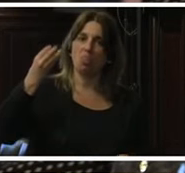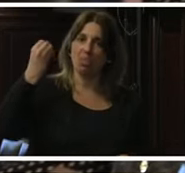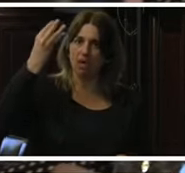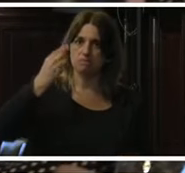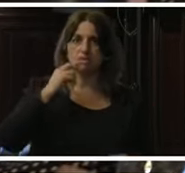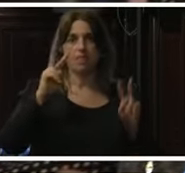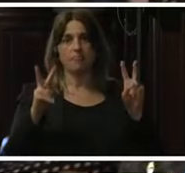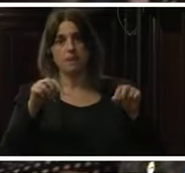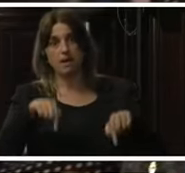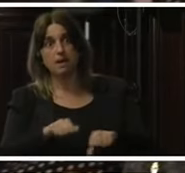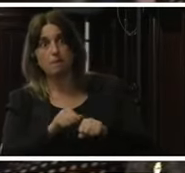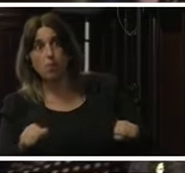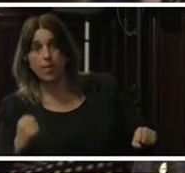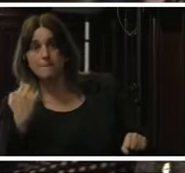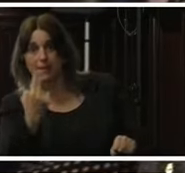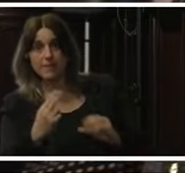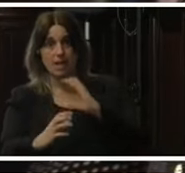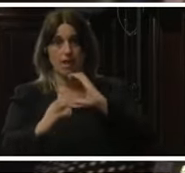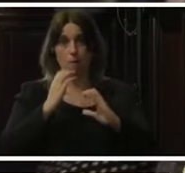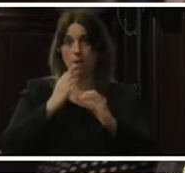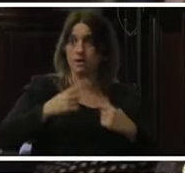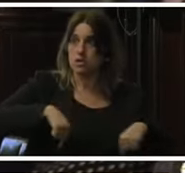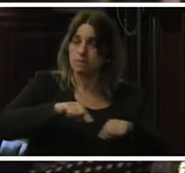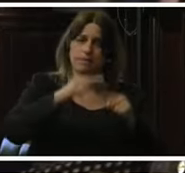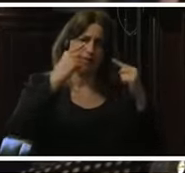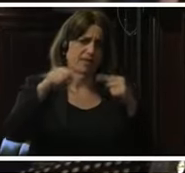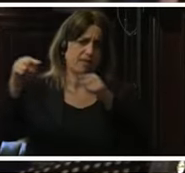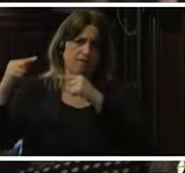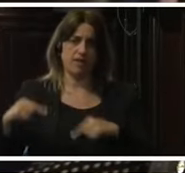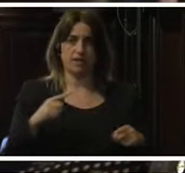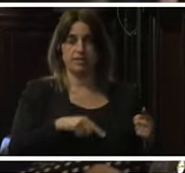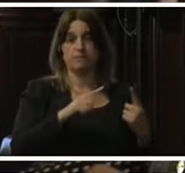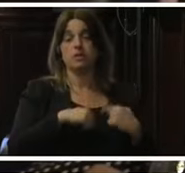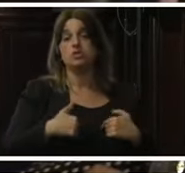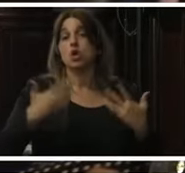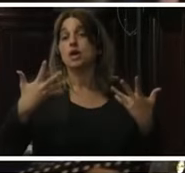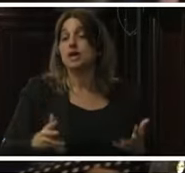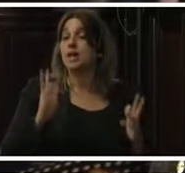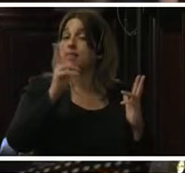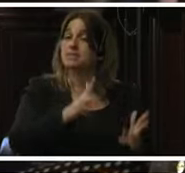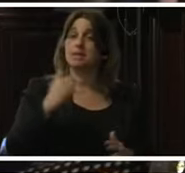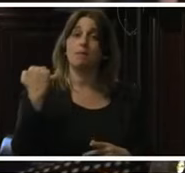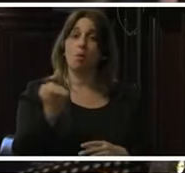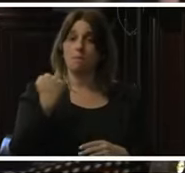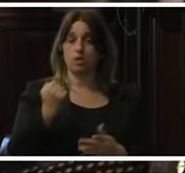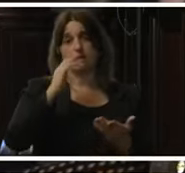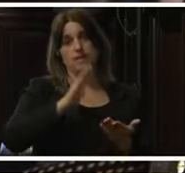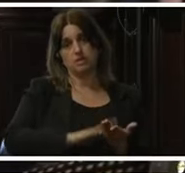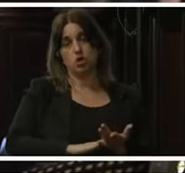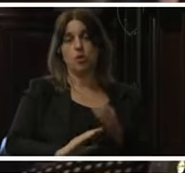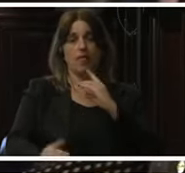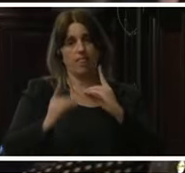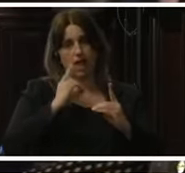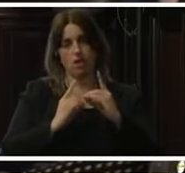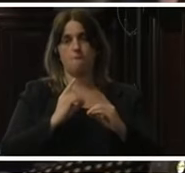entra em de partos muito diversas eu queria significar a importância do diálogo precisamente desta ferramenta que só